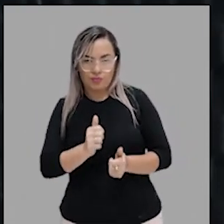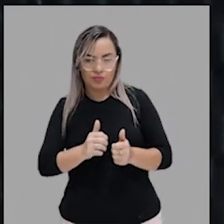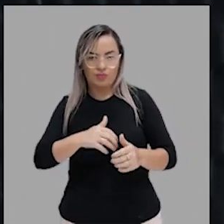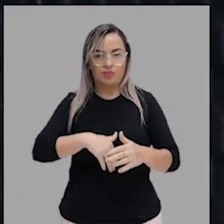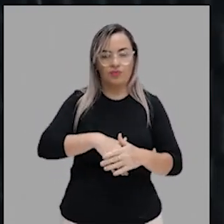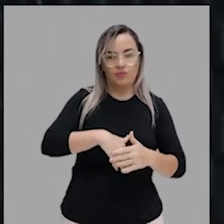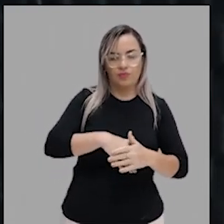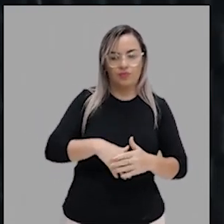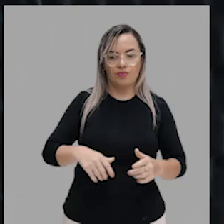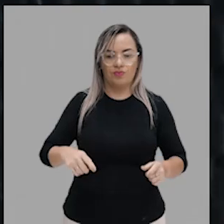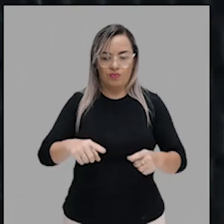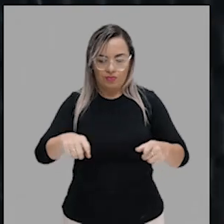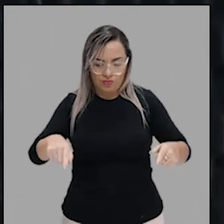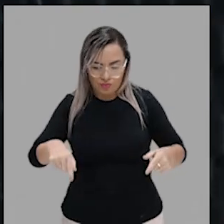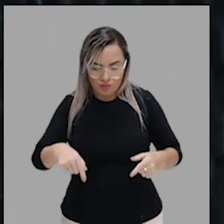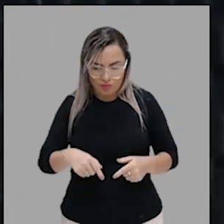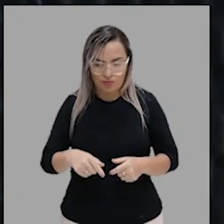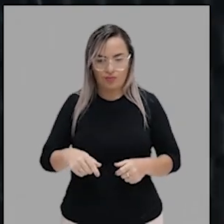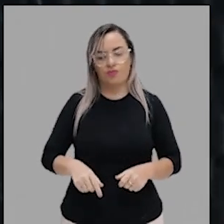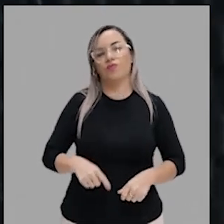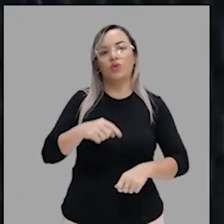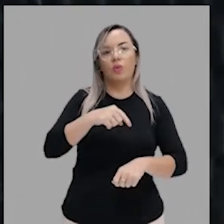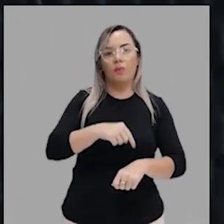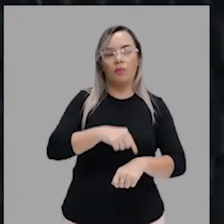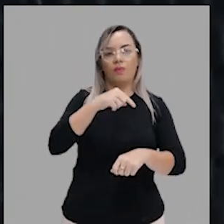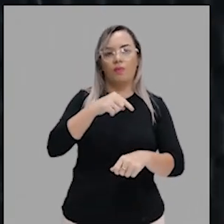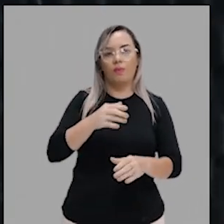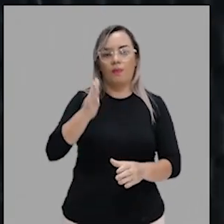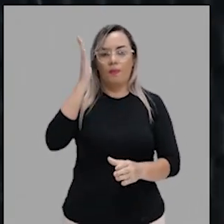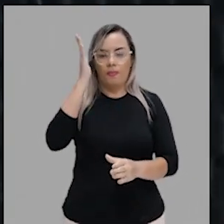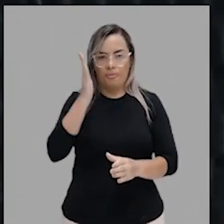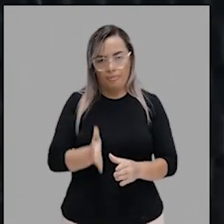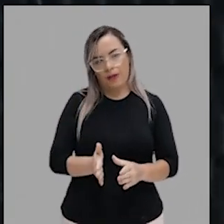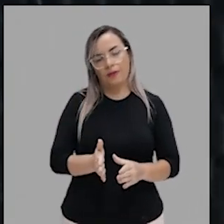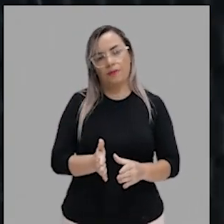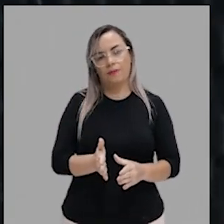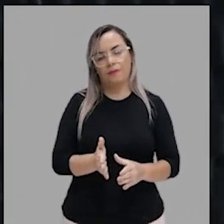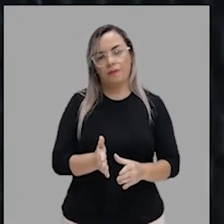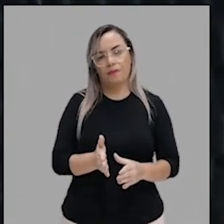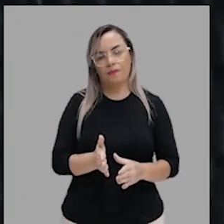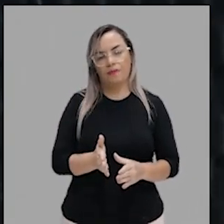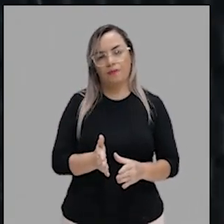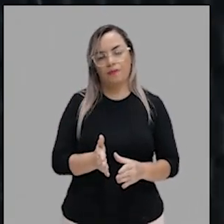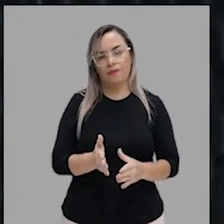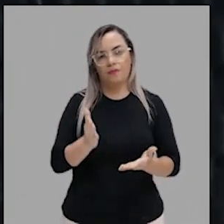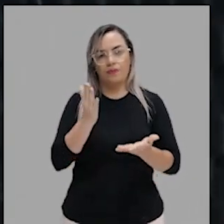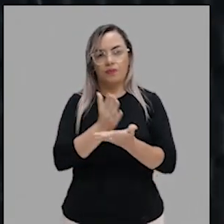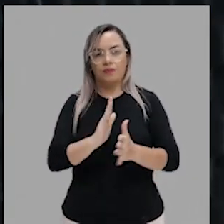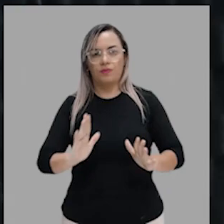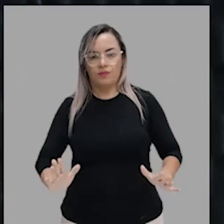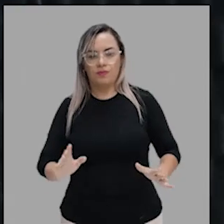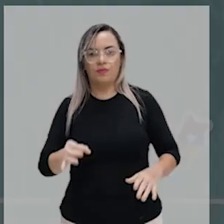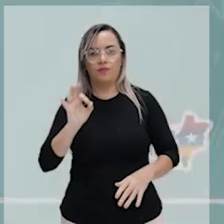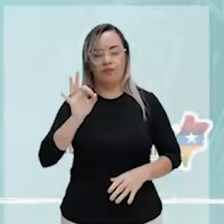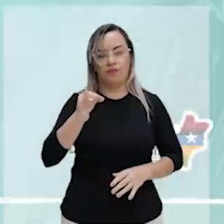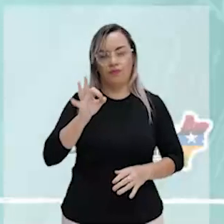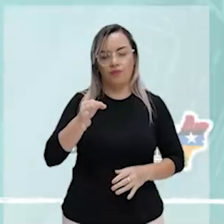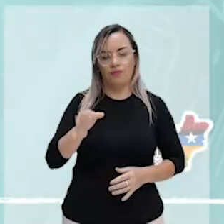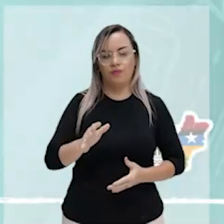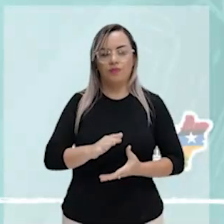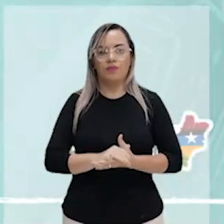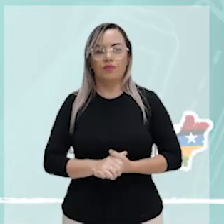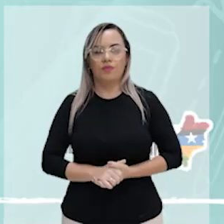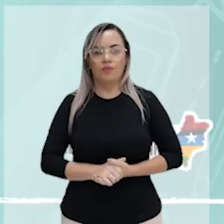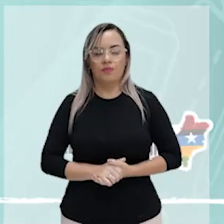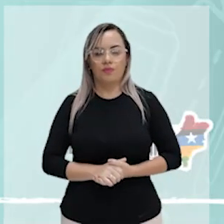jogo, o tempo é a metade que esse jogo vai levar para acabar, tá certo? Então,